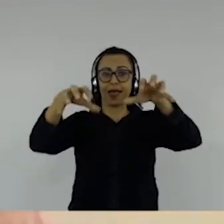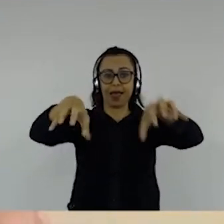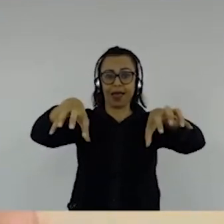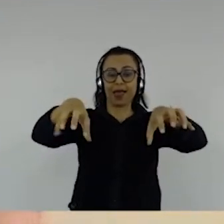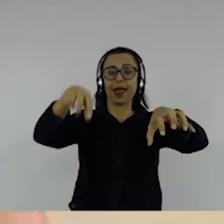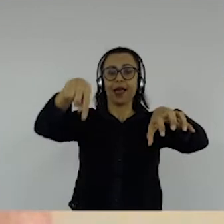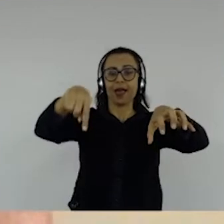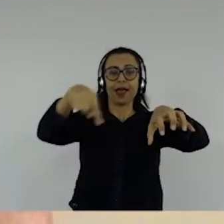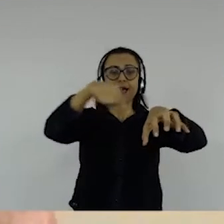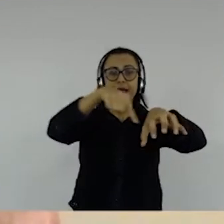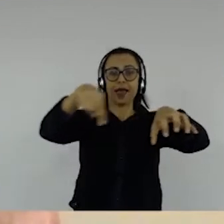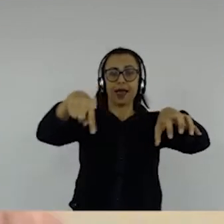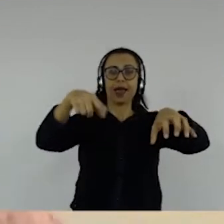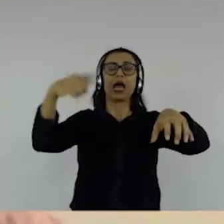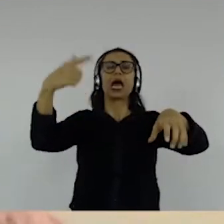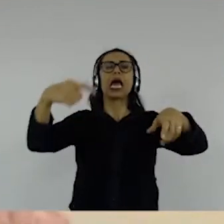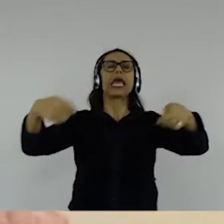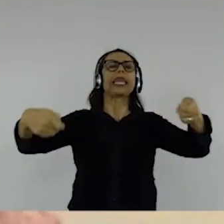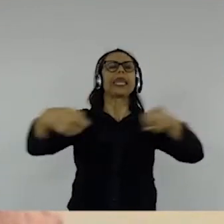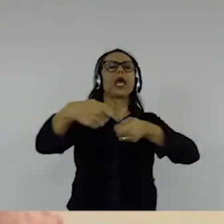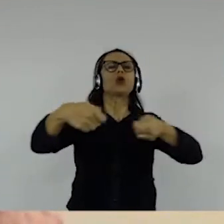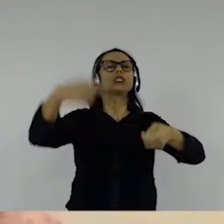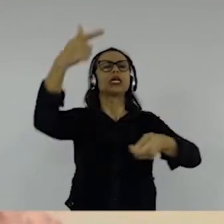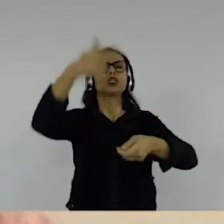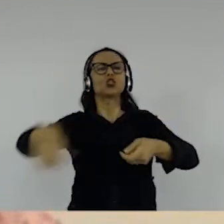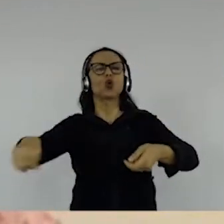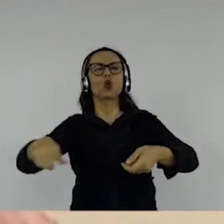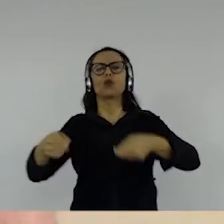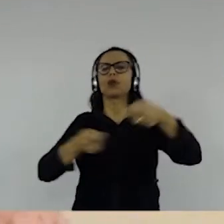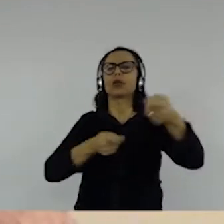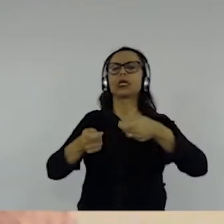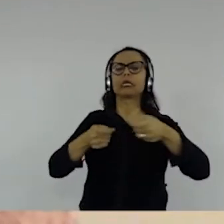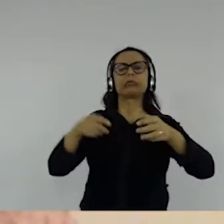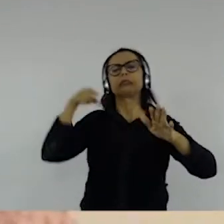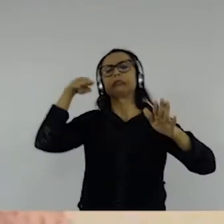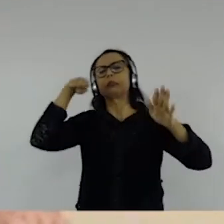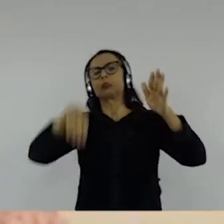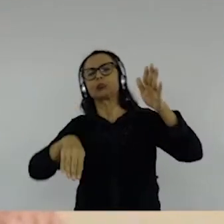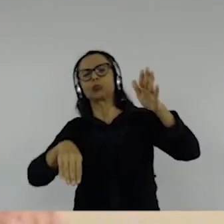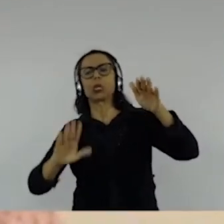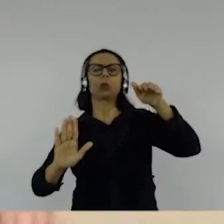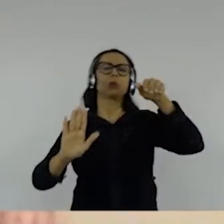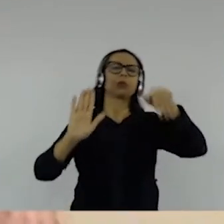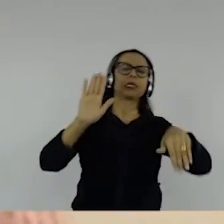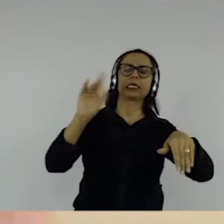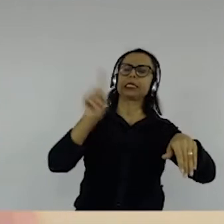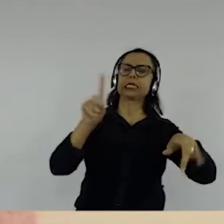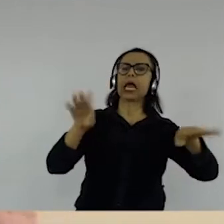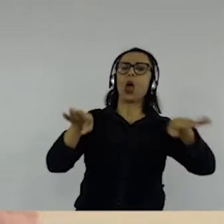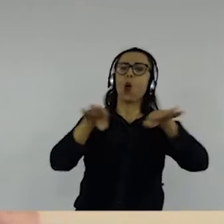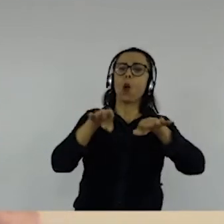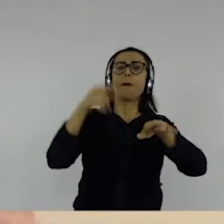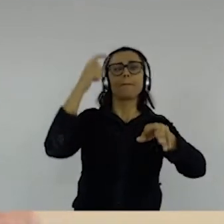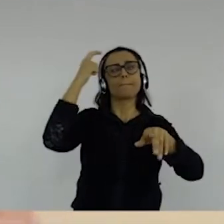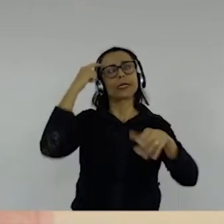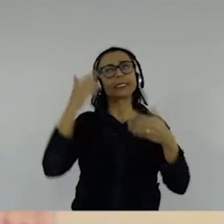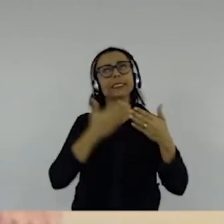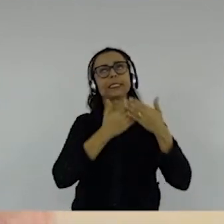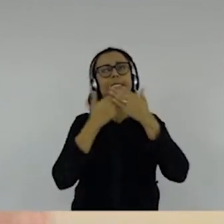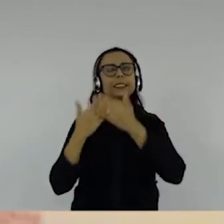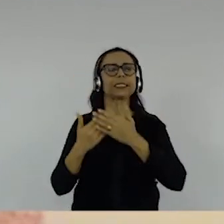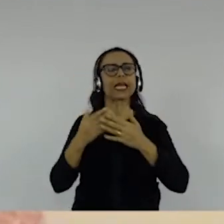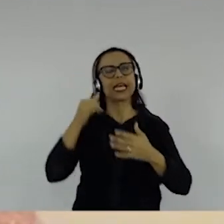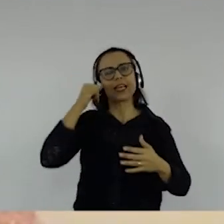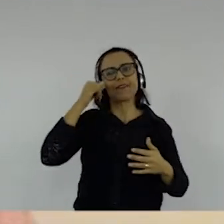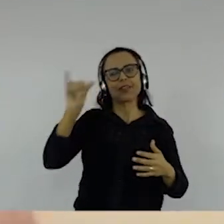seria, inclusive, não sendo possível, não sendo bem-sucedida, se pensar em alternativas para não levar